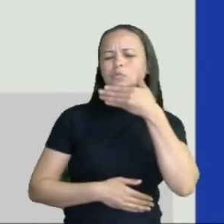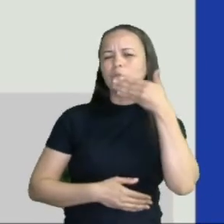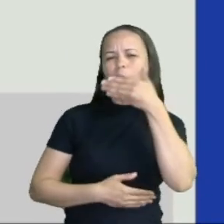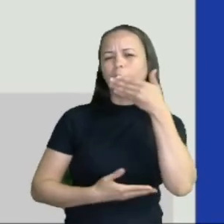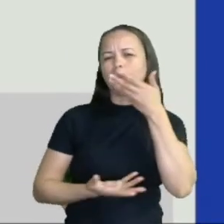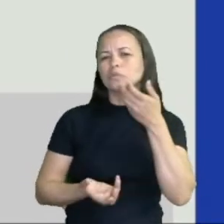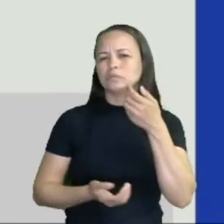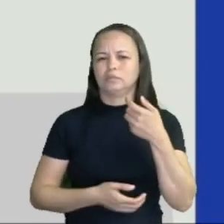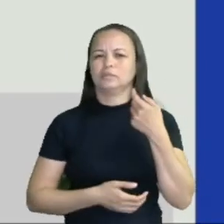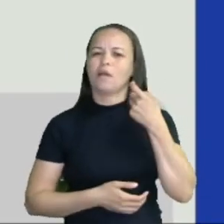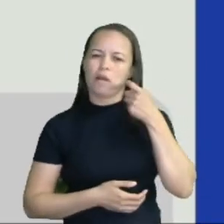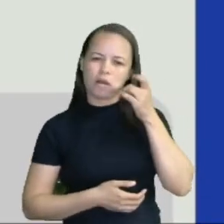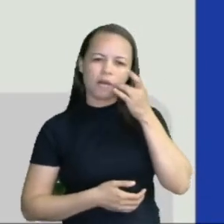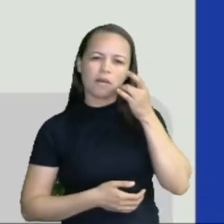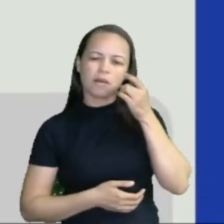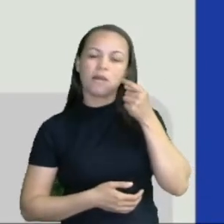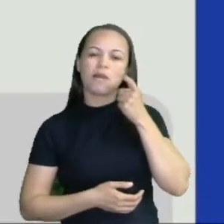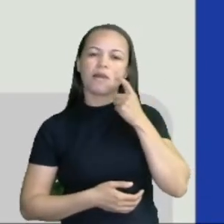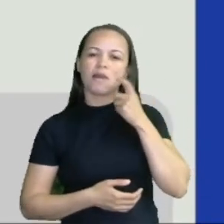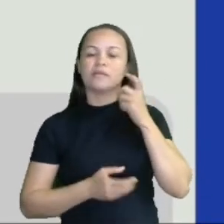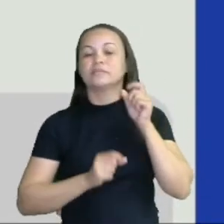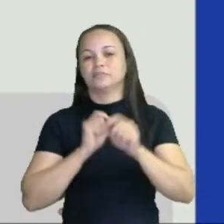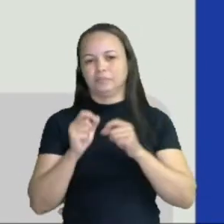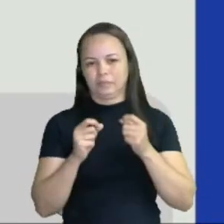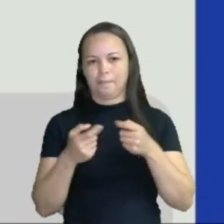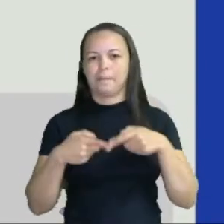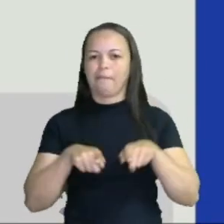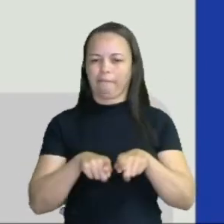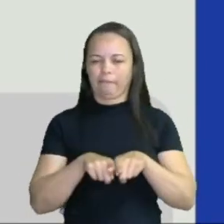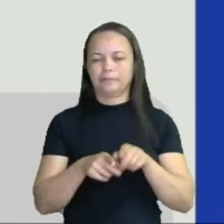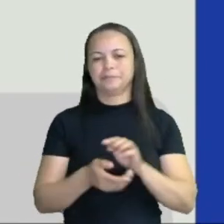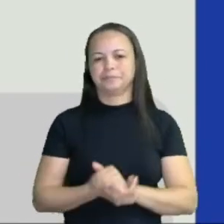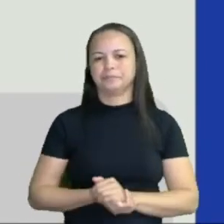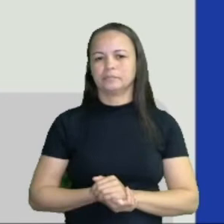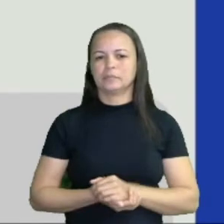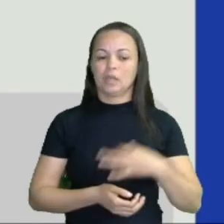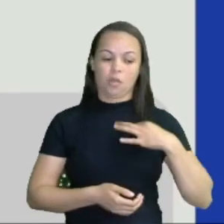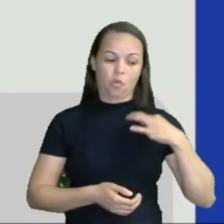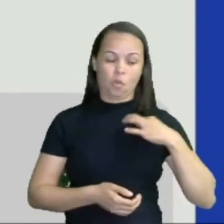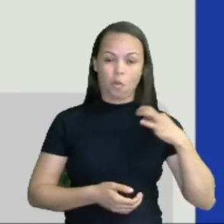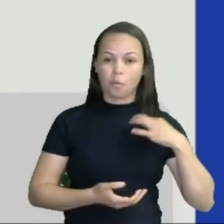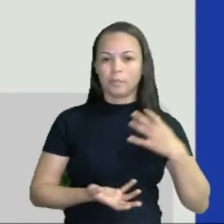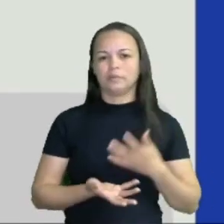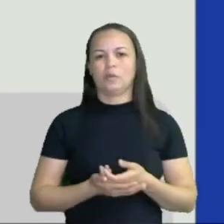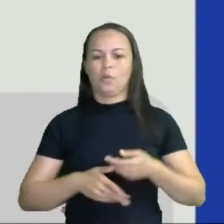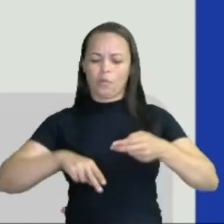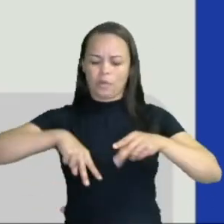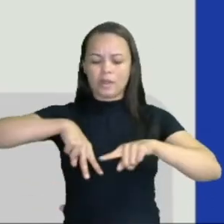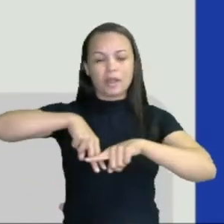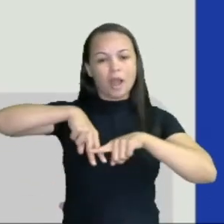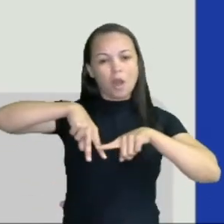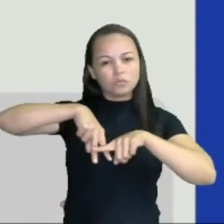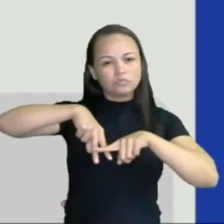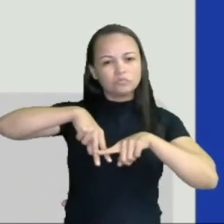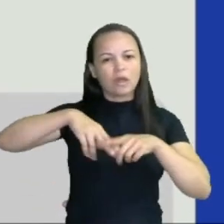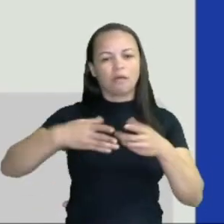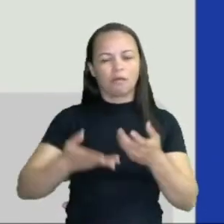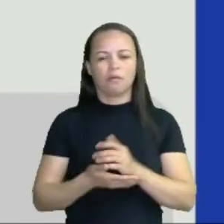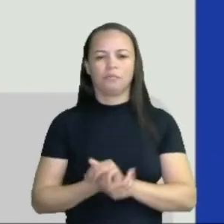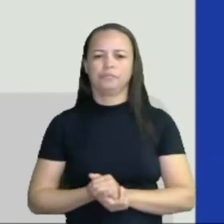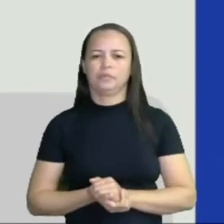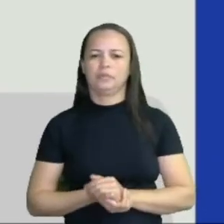estrofe. Chiclete, que também é considerado um doce. Roupa, calção, um transporte, que está aí nessa